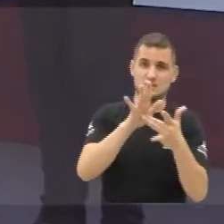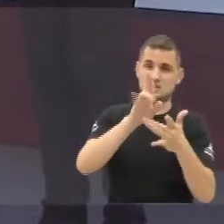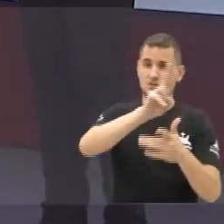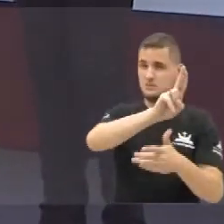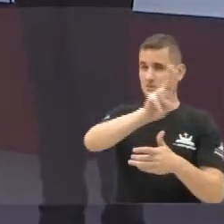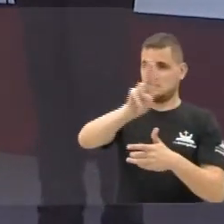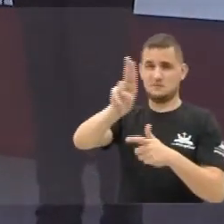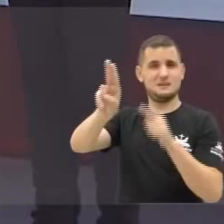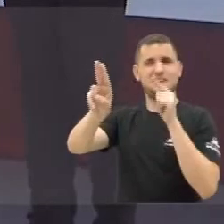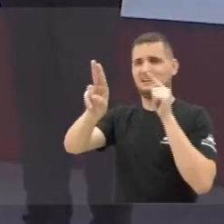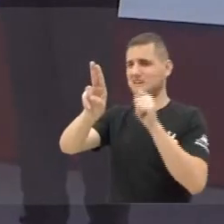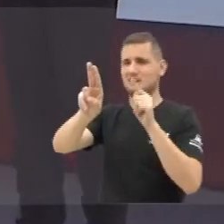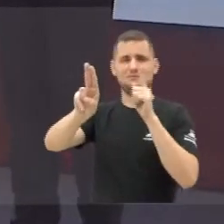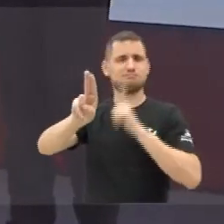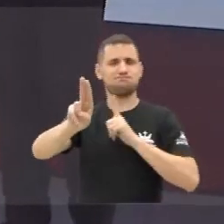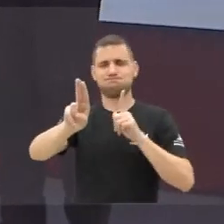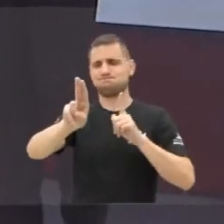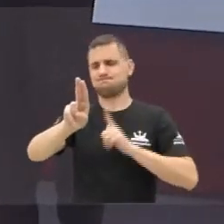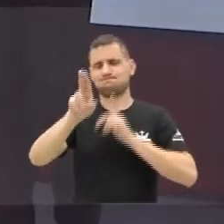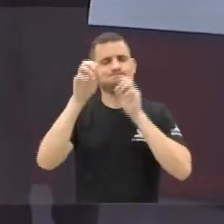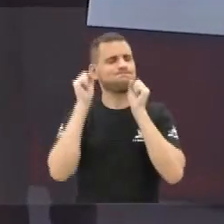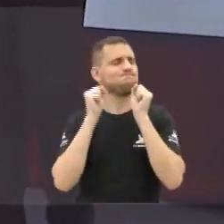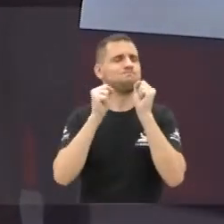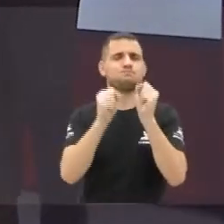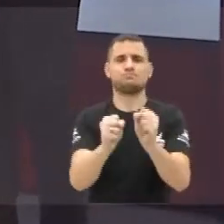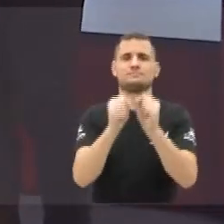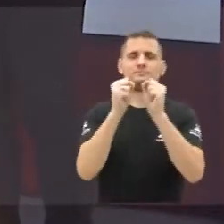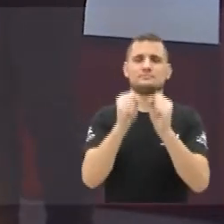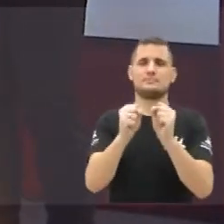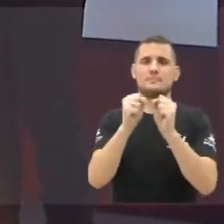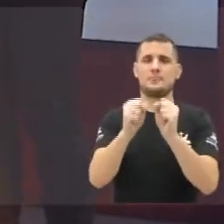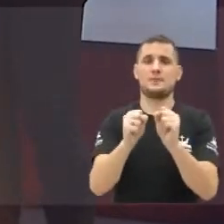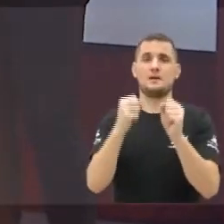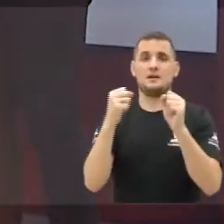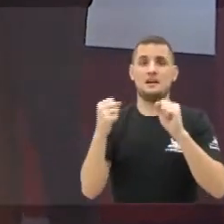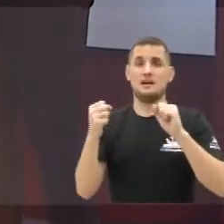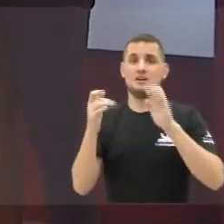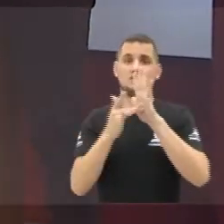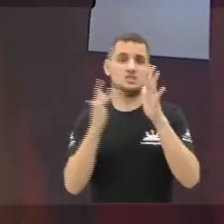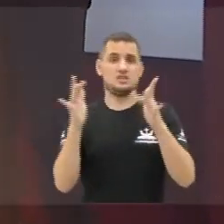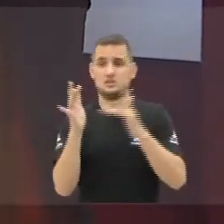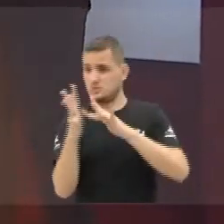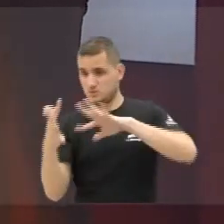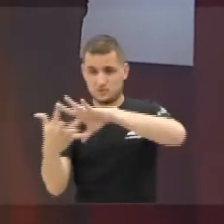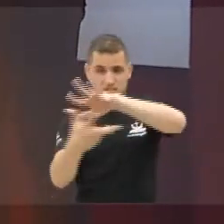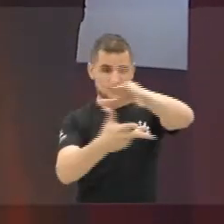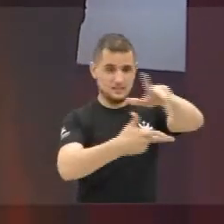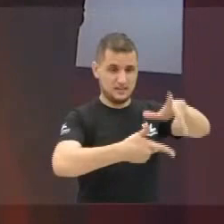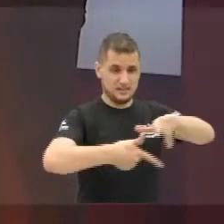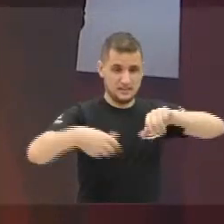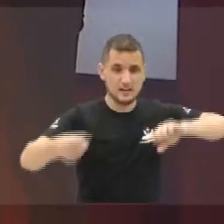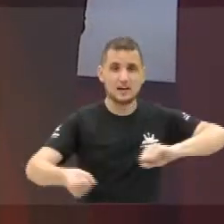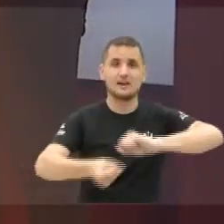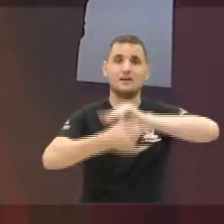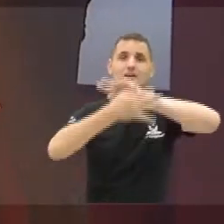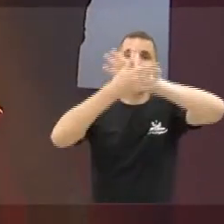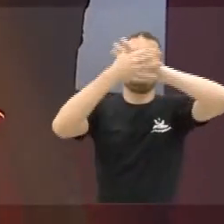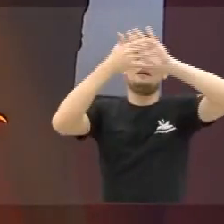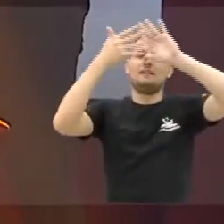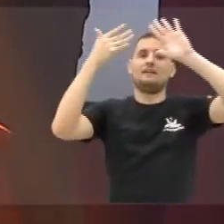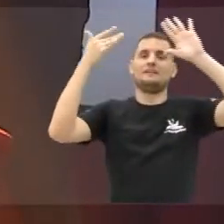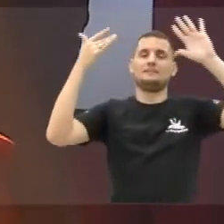poder. O seu nome é poderoso, sua glória em toda a terra.